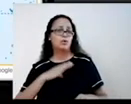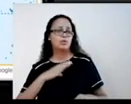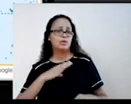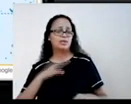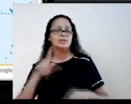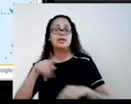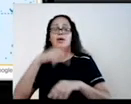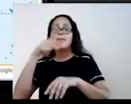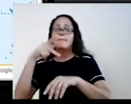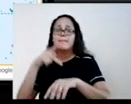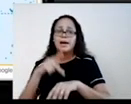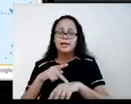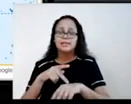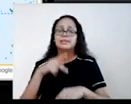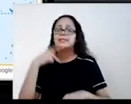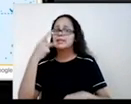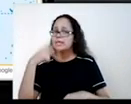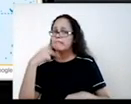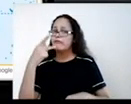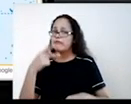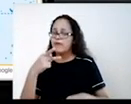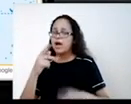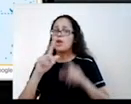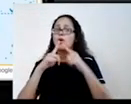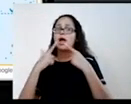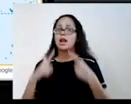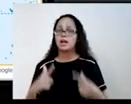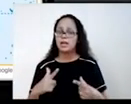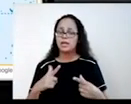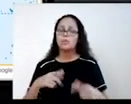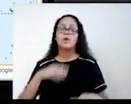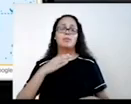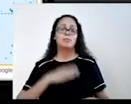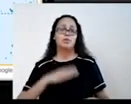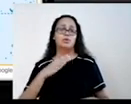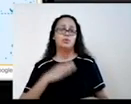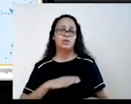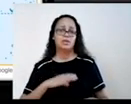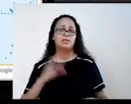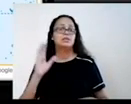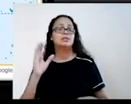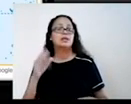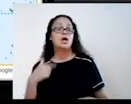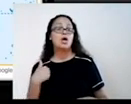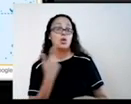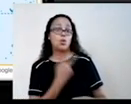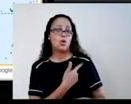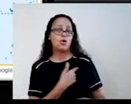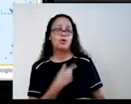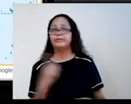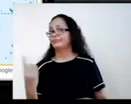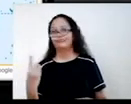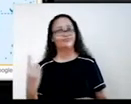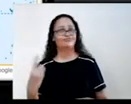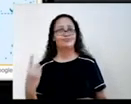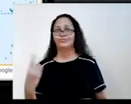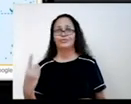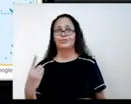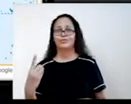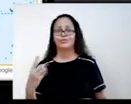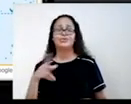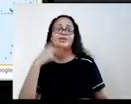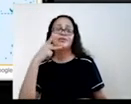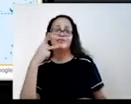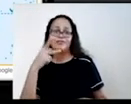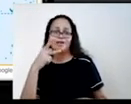que falam a língua portuguesa. Já vimos em outra aula também que nós não somos o único país colonizado por Portugal e que